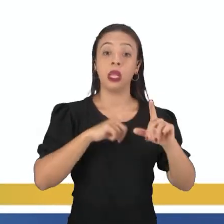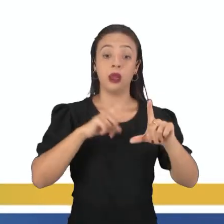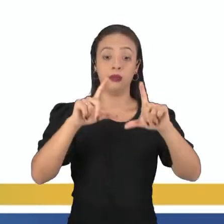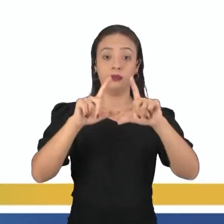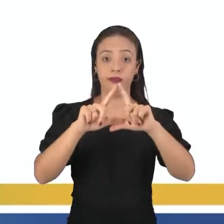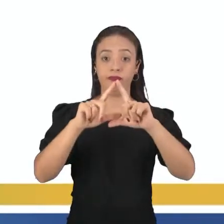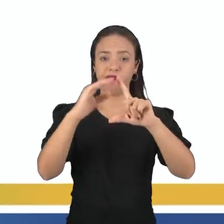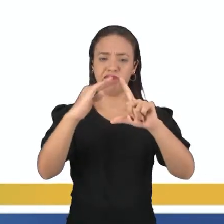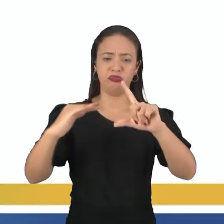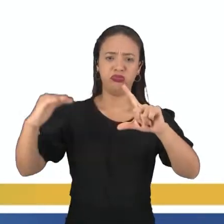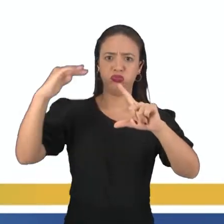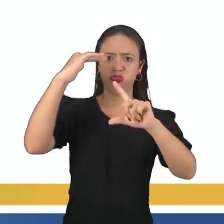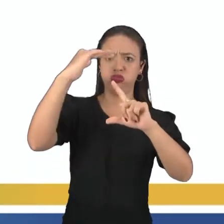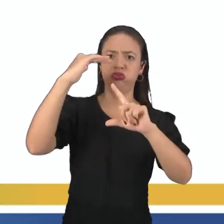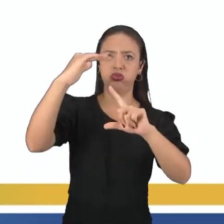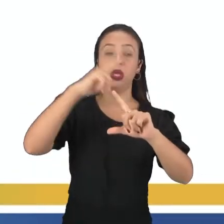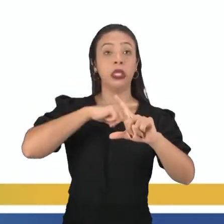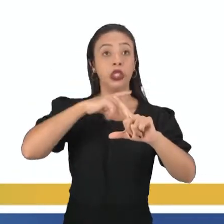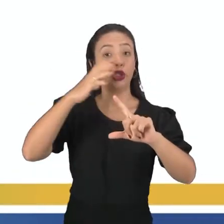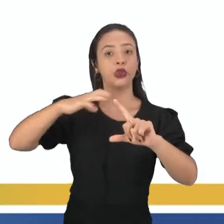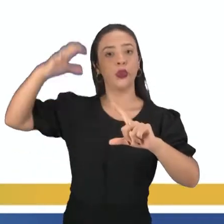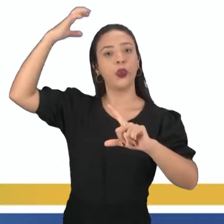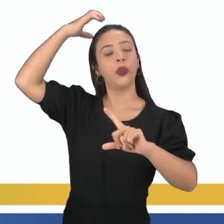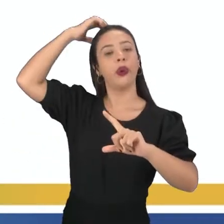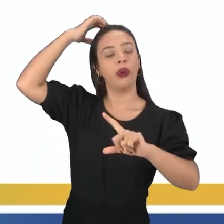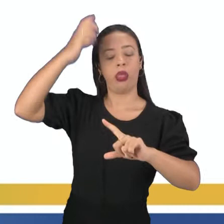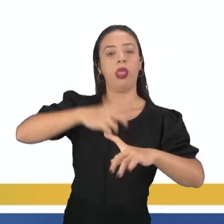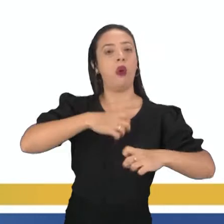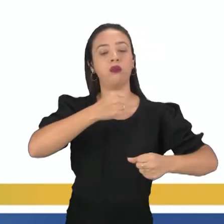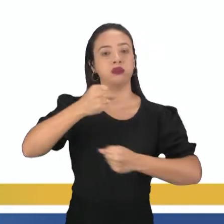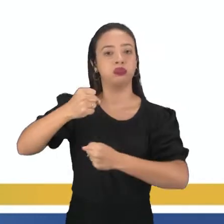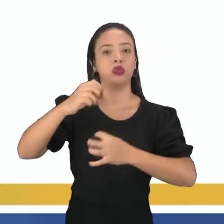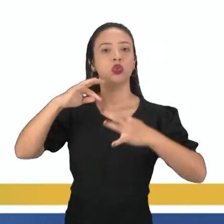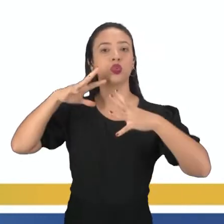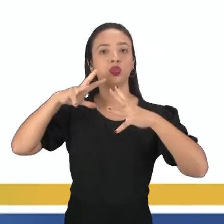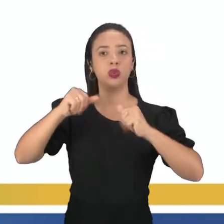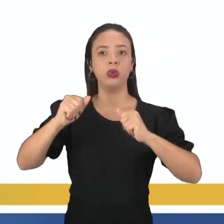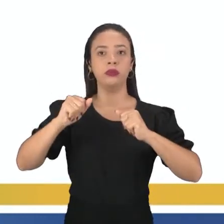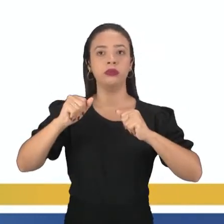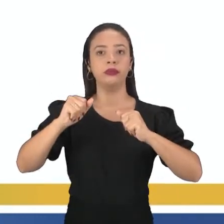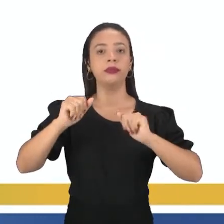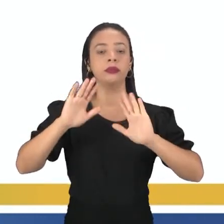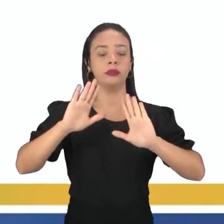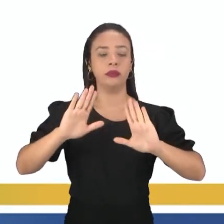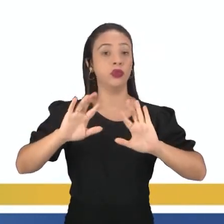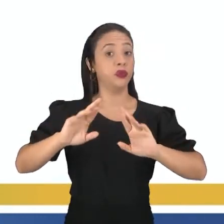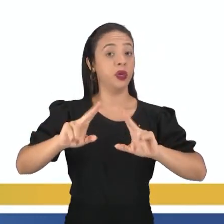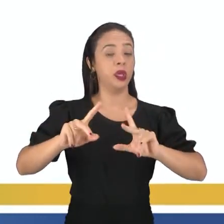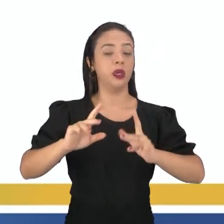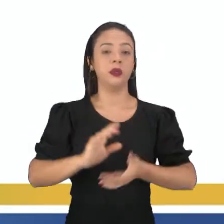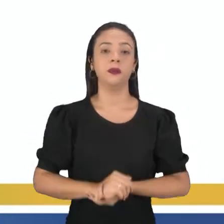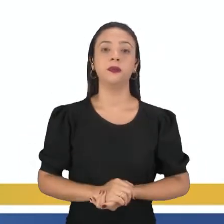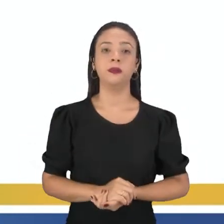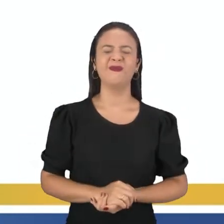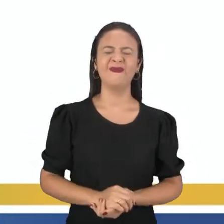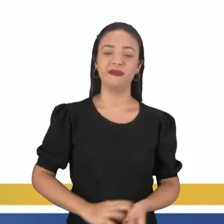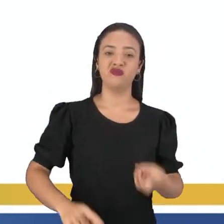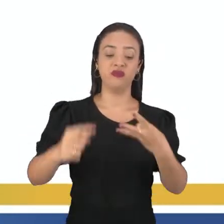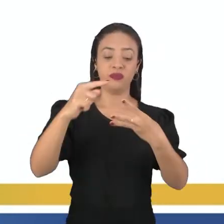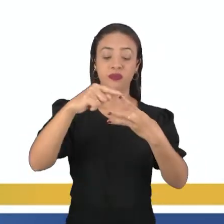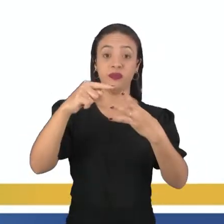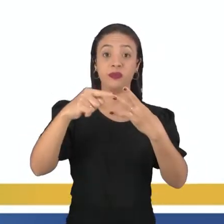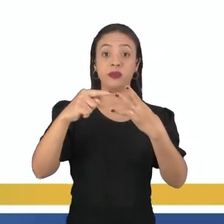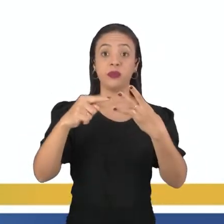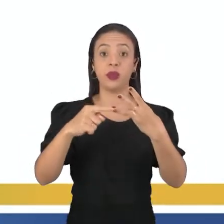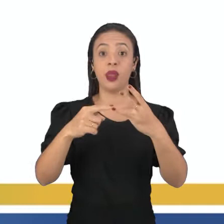gente tem a figura do rei, que tinha o poder central e absoluto, enfim. Então, ele nem entra dentro desses estados. Os três estados são usados